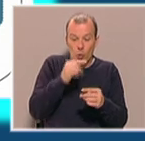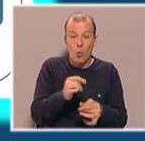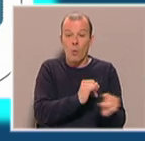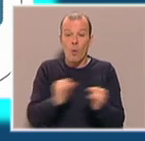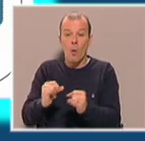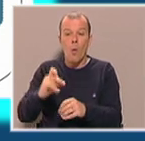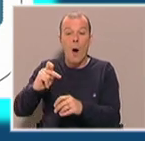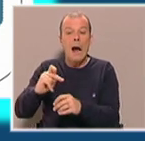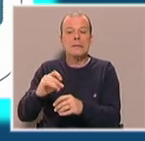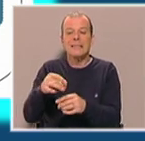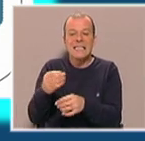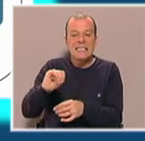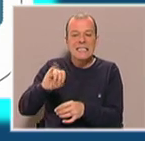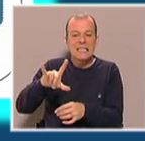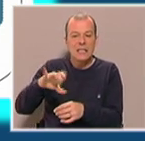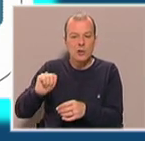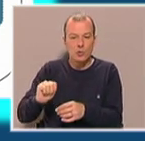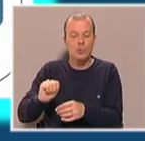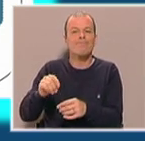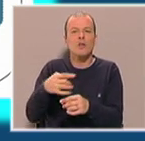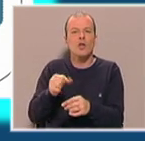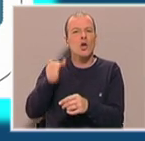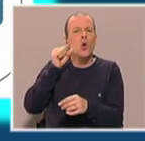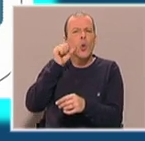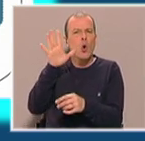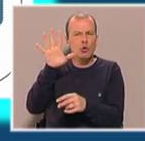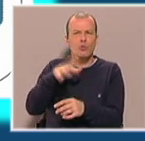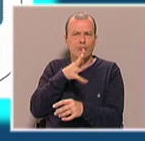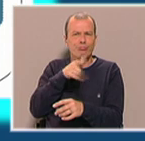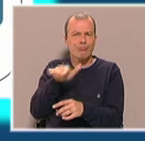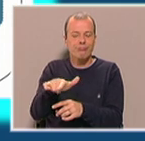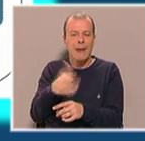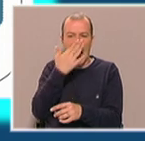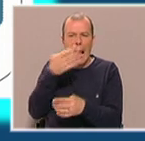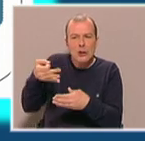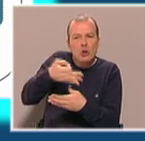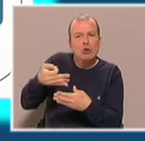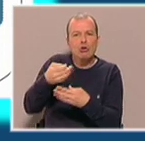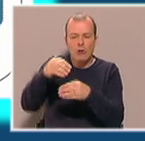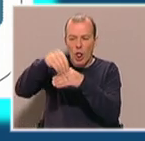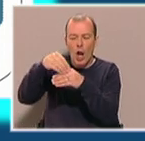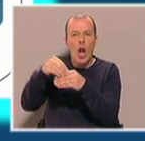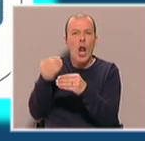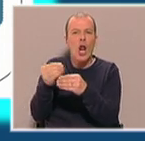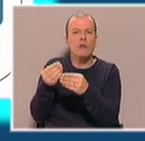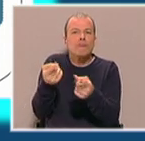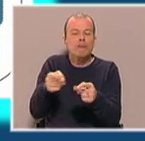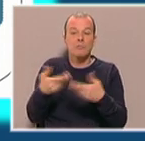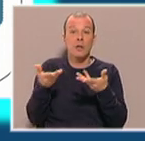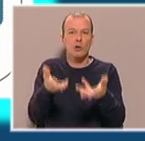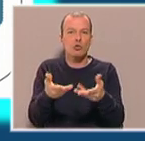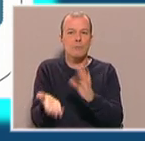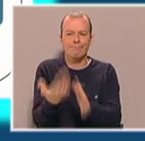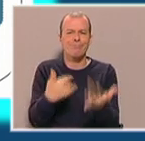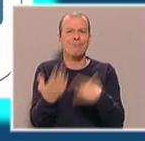células ciliadas. Os cílios, que ali está representado a roxo, então parecem quase como se fossem umas células com uns pequeninos pelinhos que ajudam a